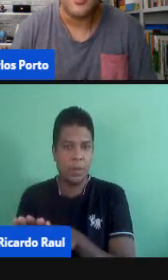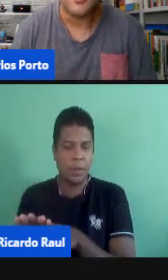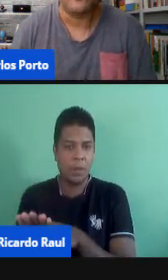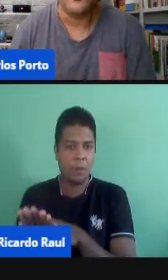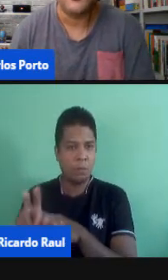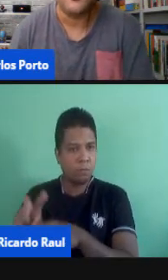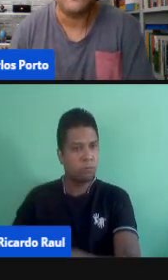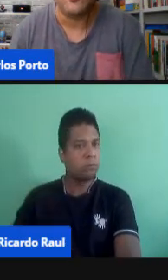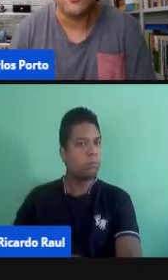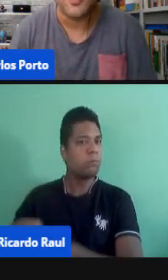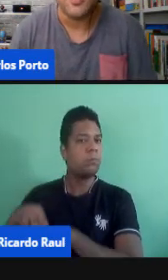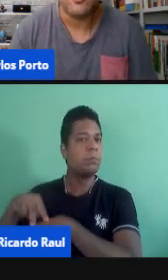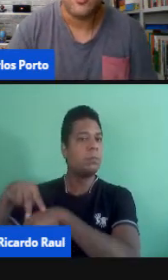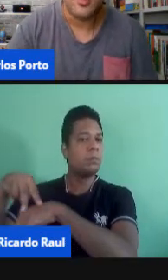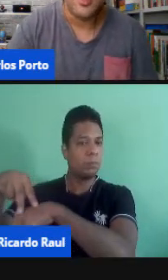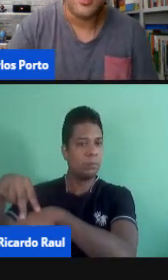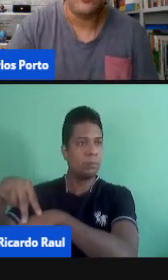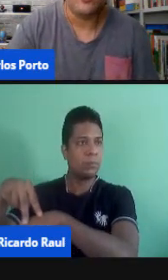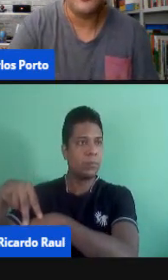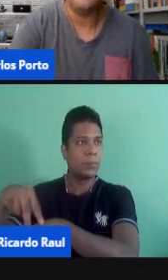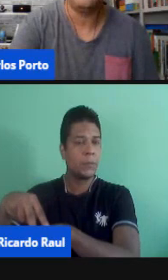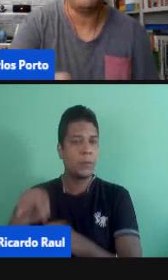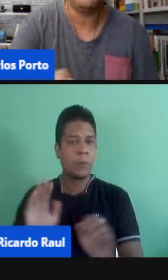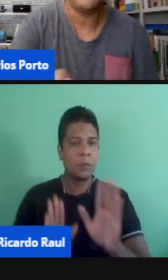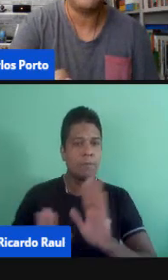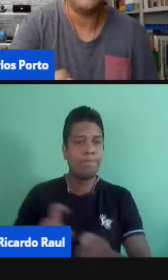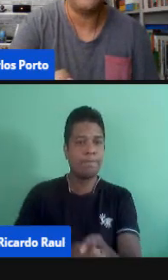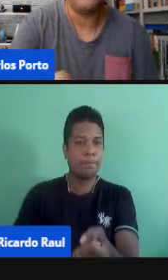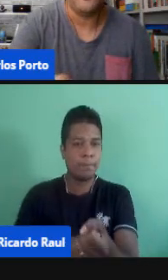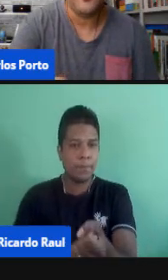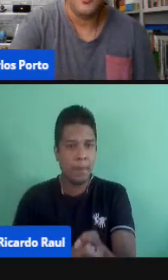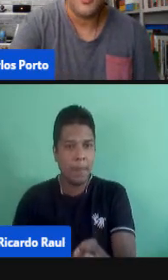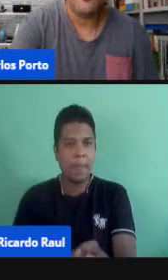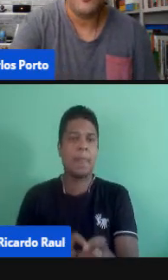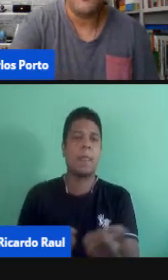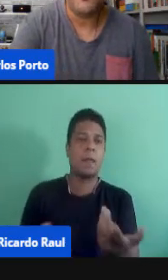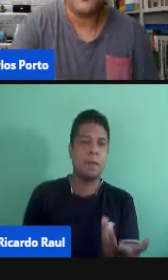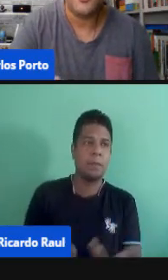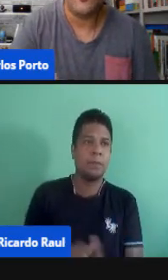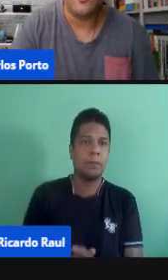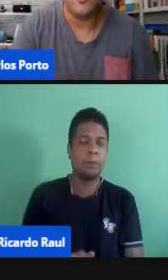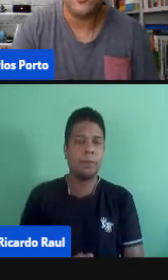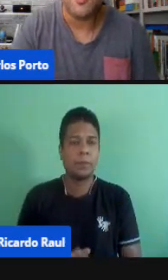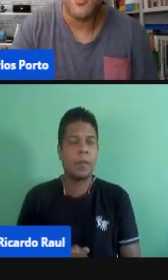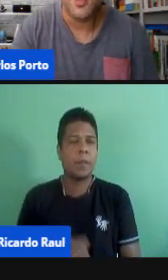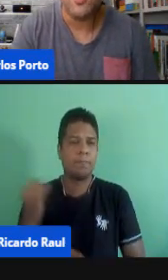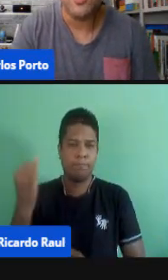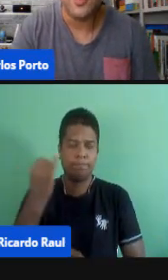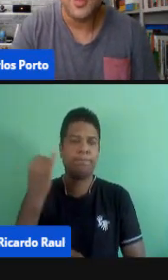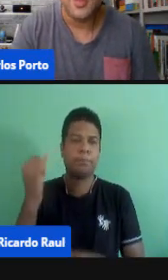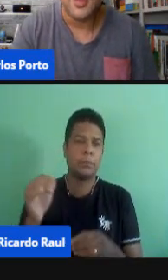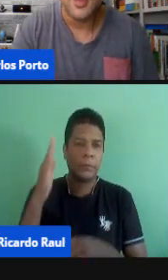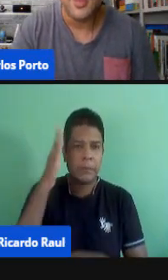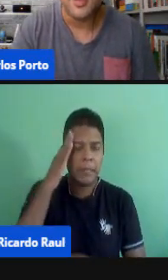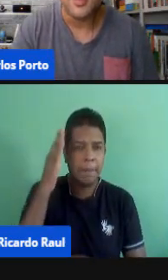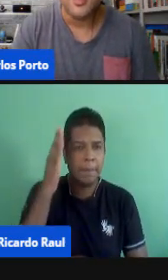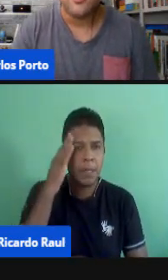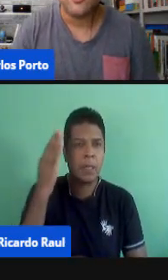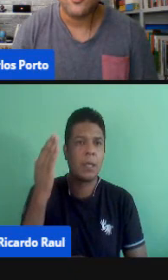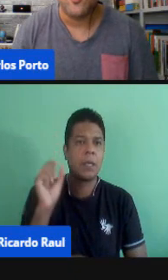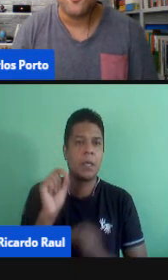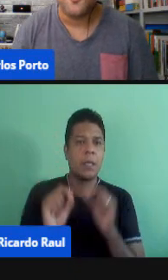autoconfiança, a tolerância ao estresse, a tolerância à frustração, é muito importante nós sabermos